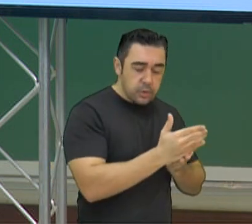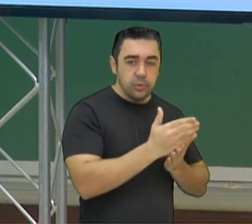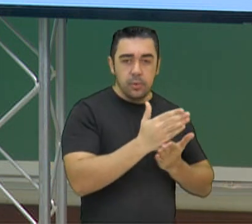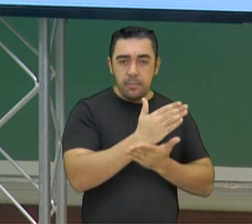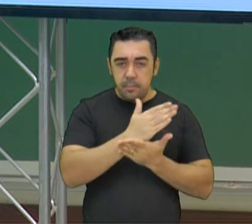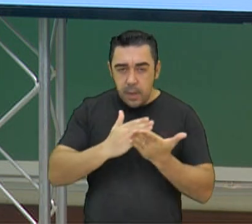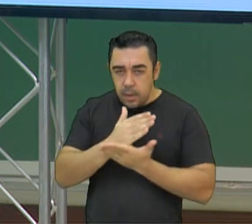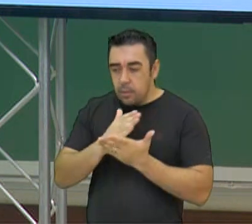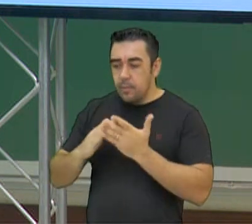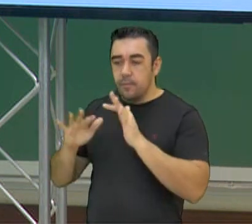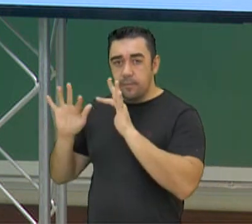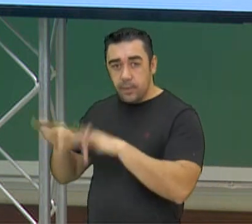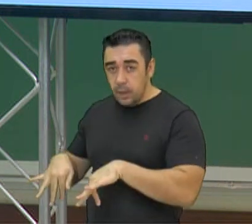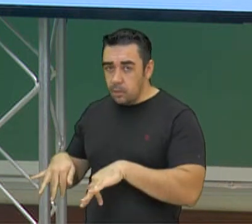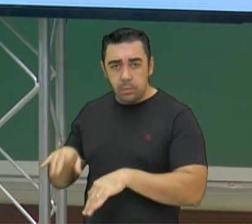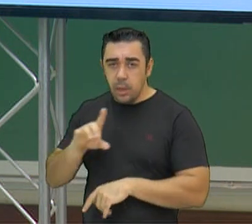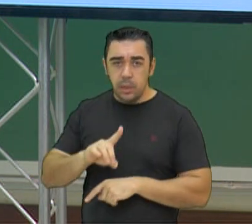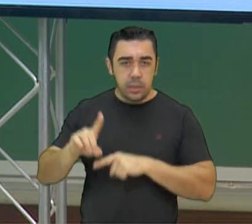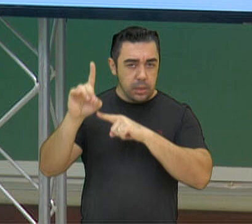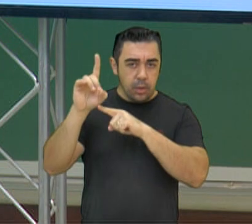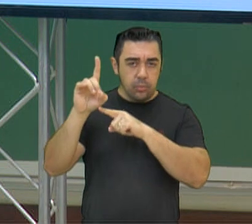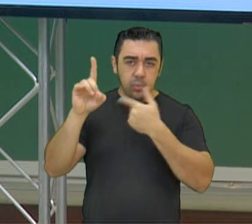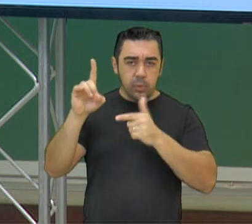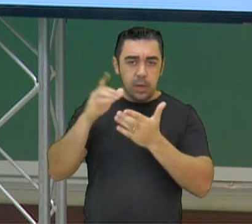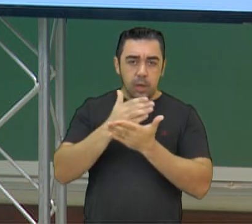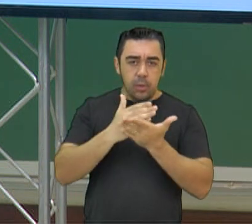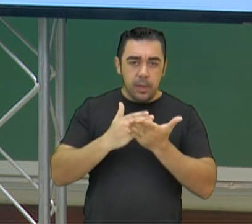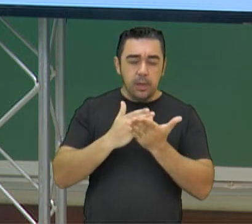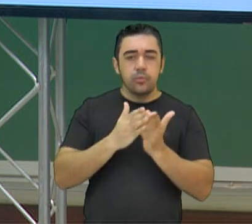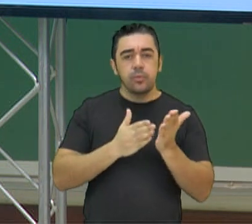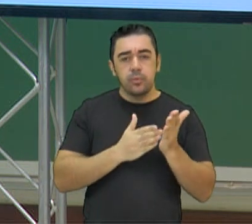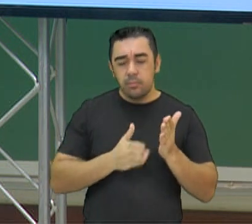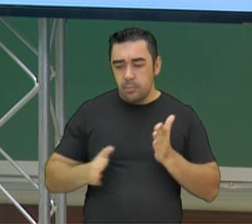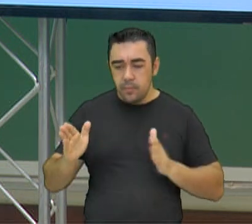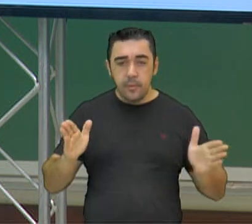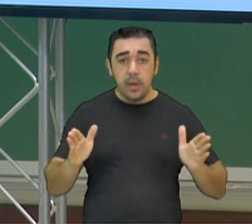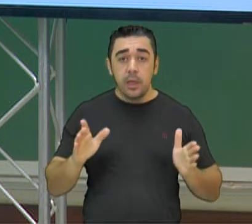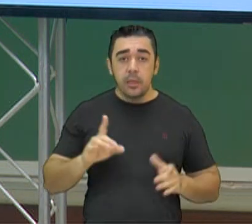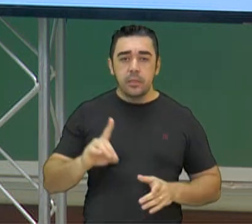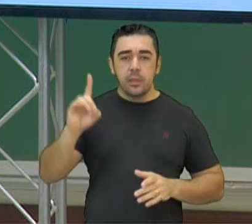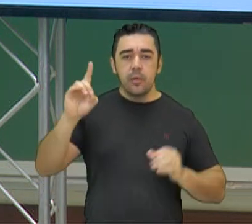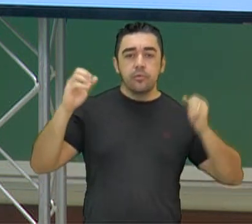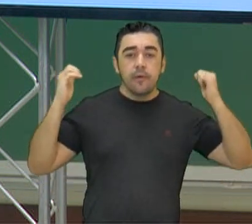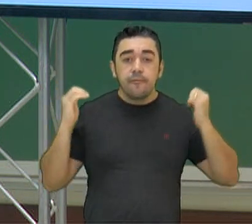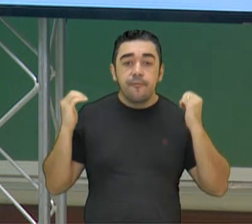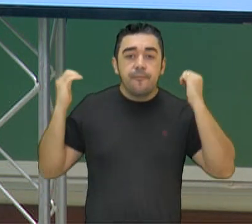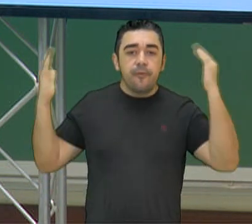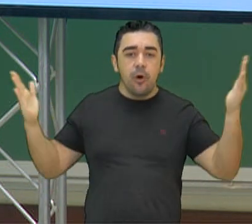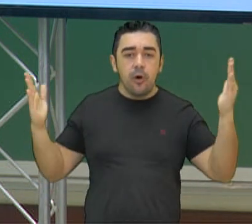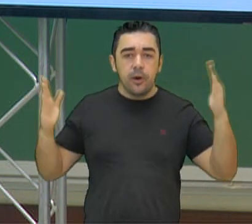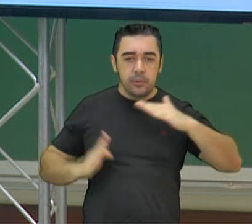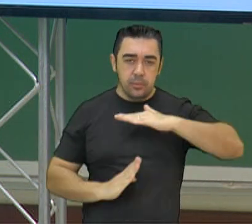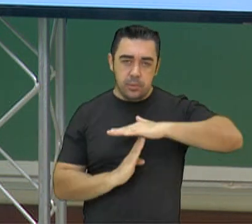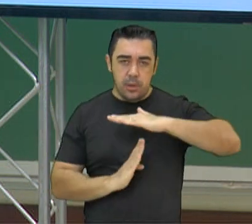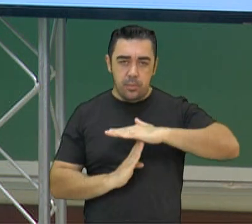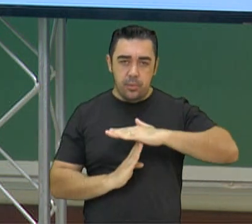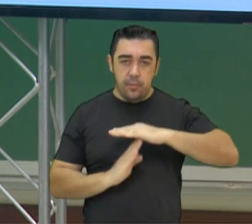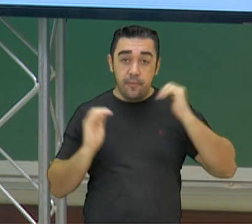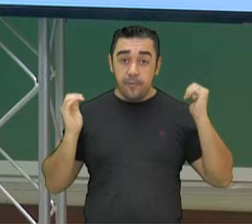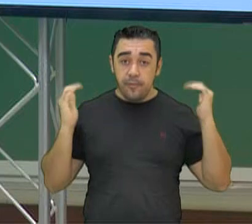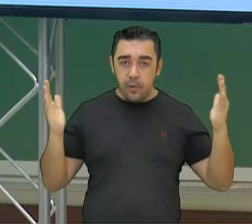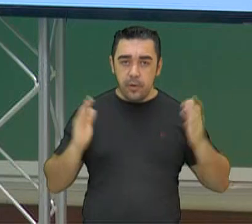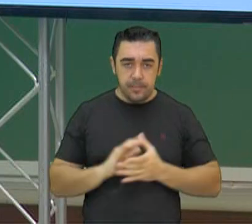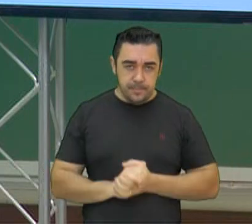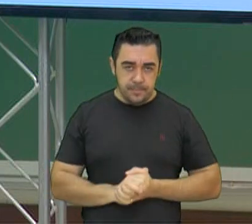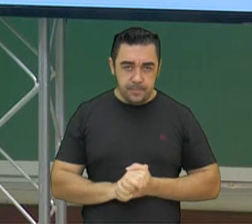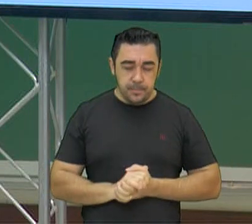fim. Se ele não tem começo, meio e fim, ele está fora do tempo. Se Deus está fora do tempo,